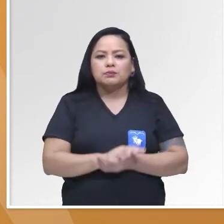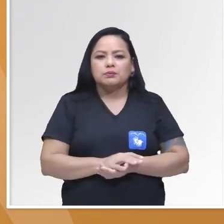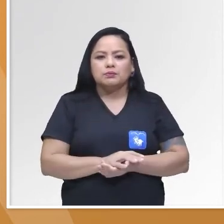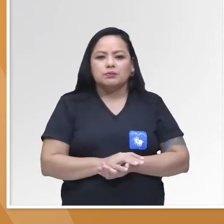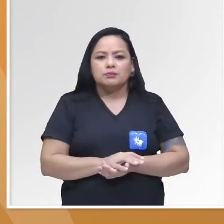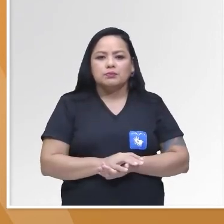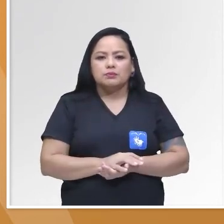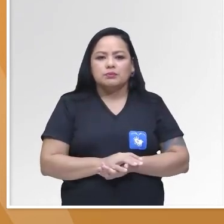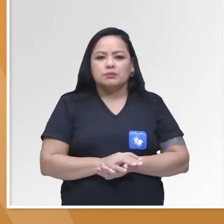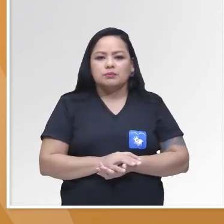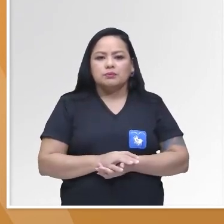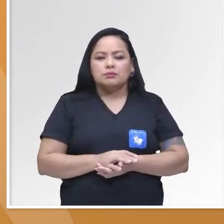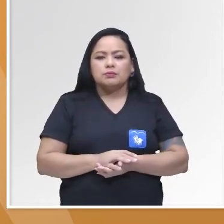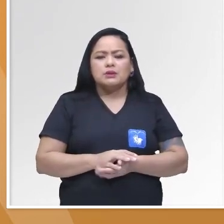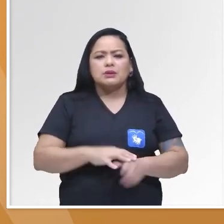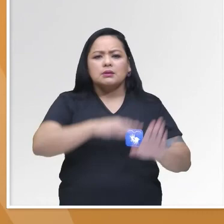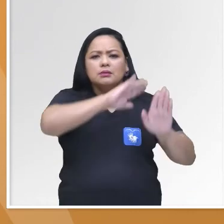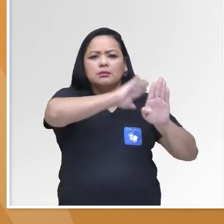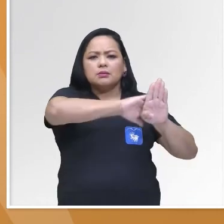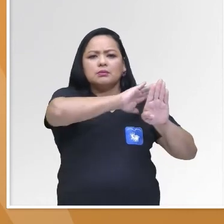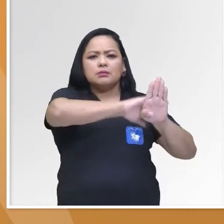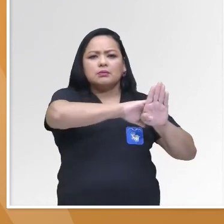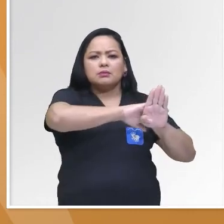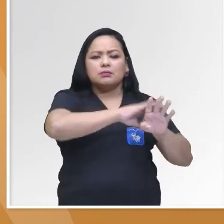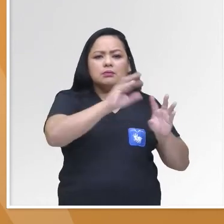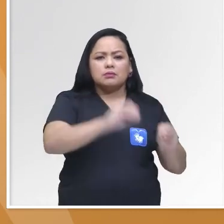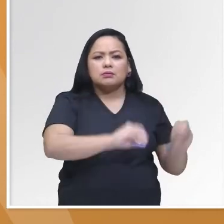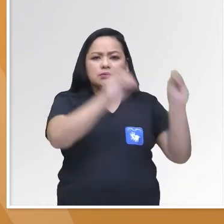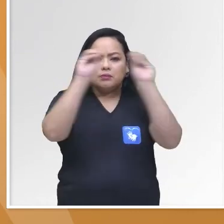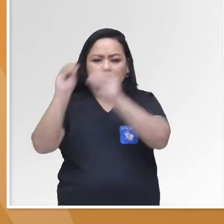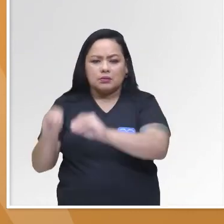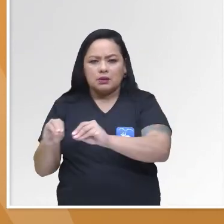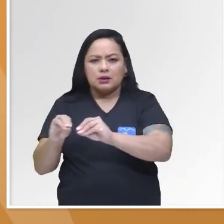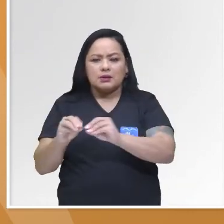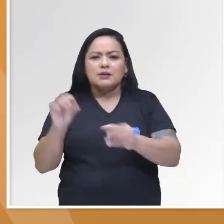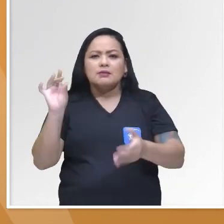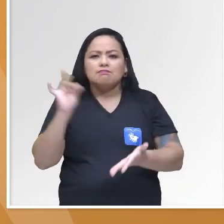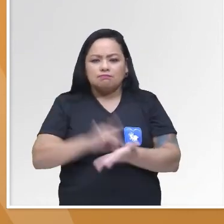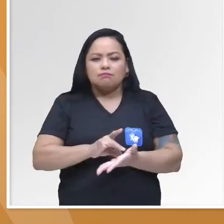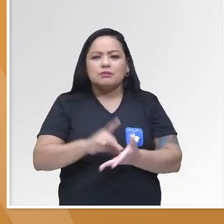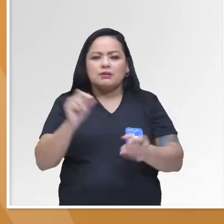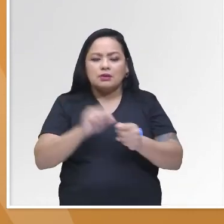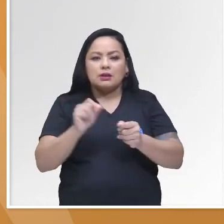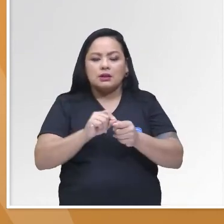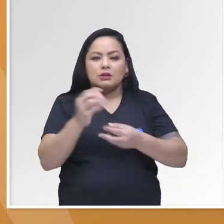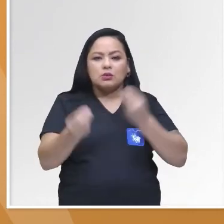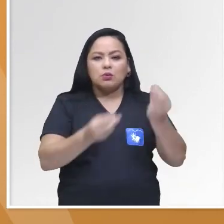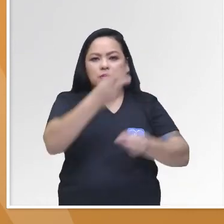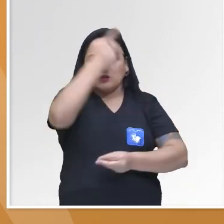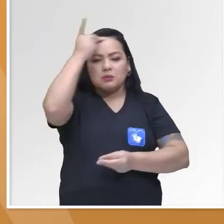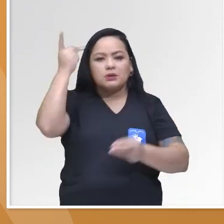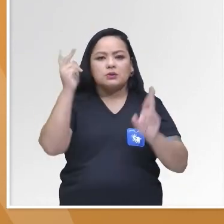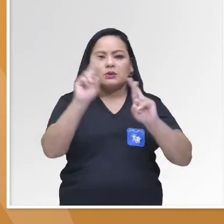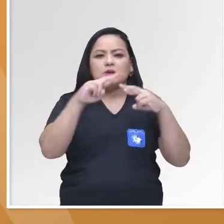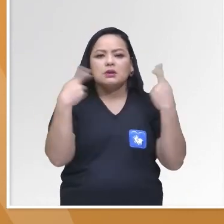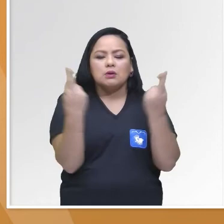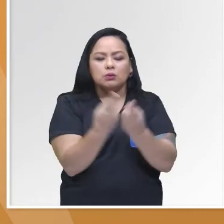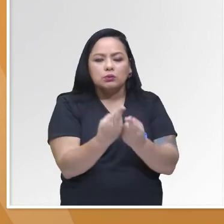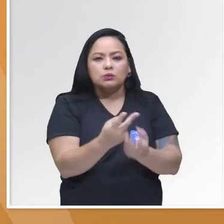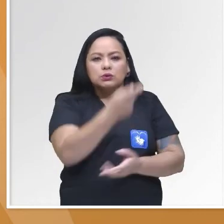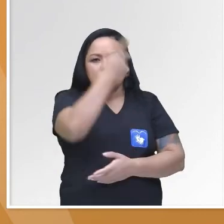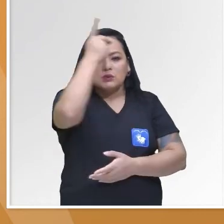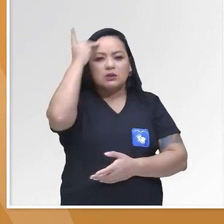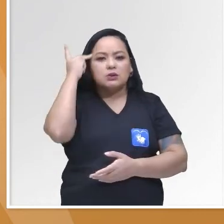do plano ideológico e vem para o plano da prática, onde as pessoas se reúnem, onde as